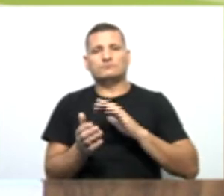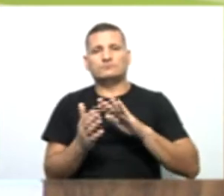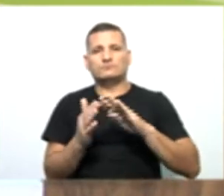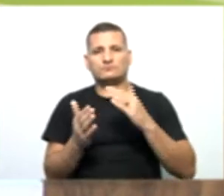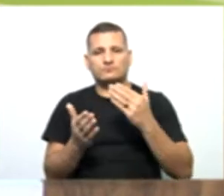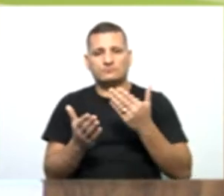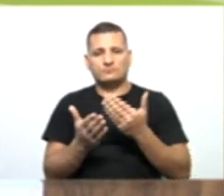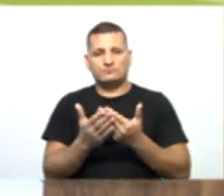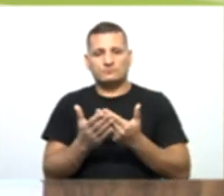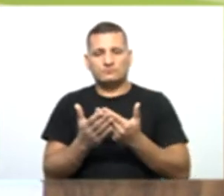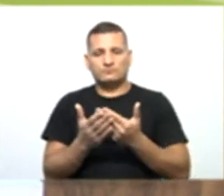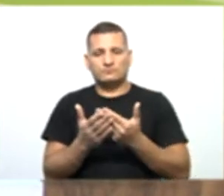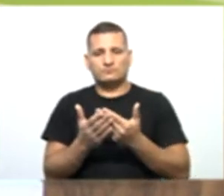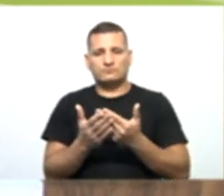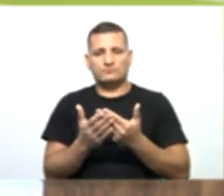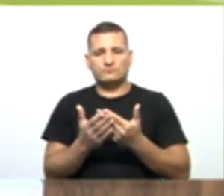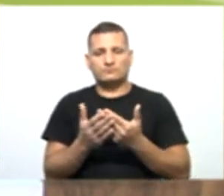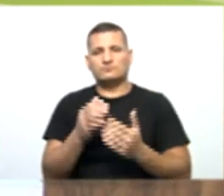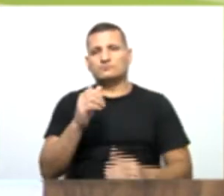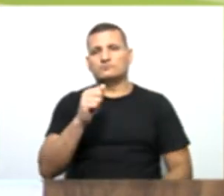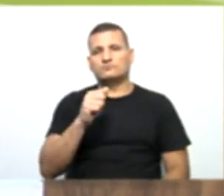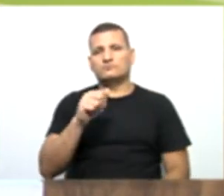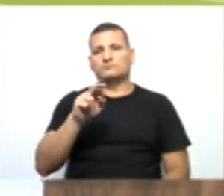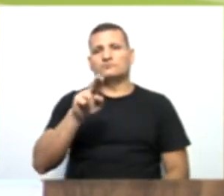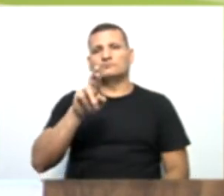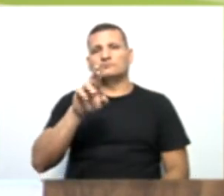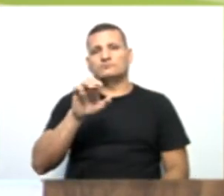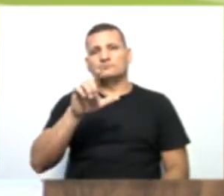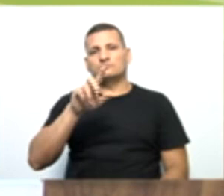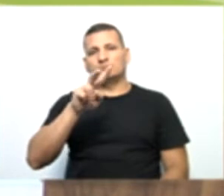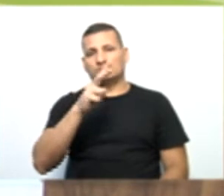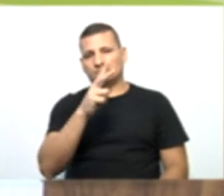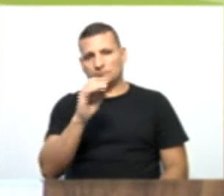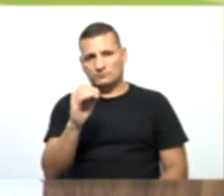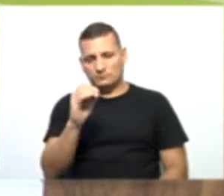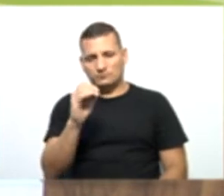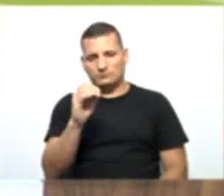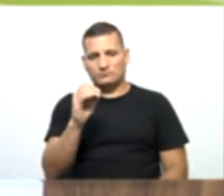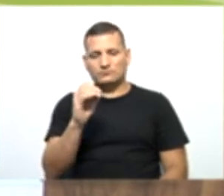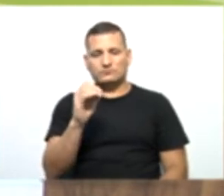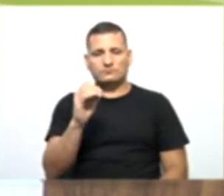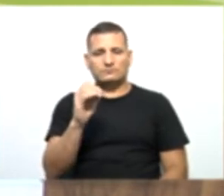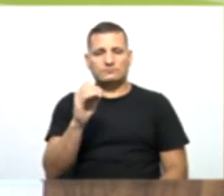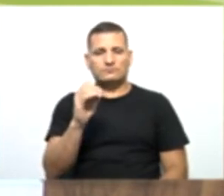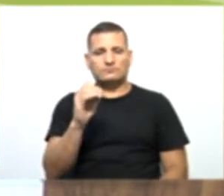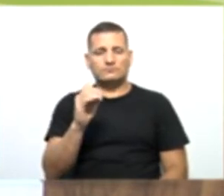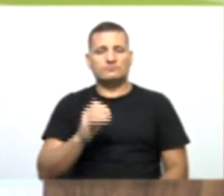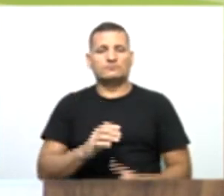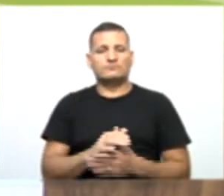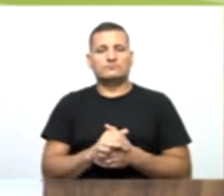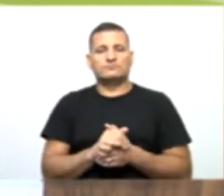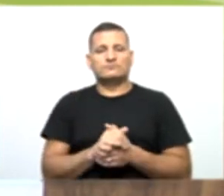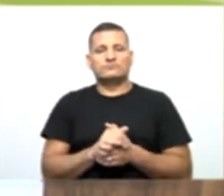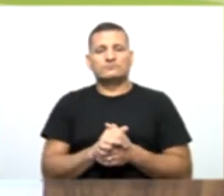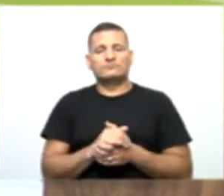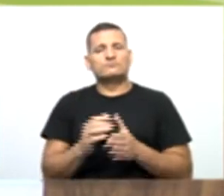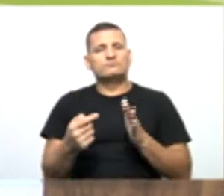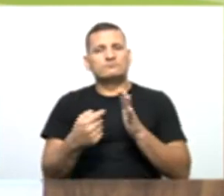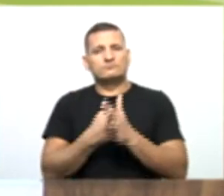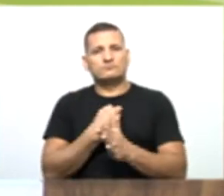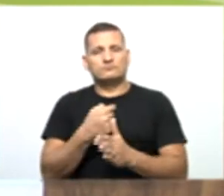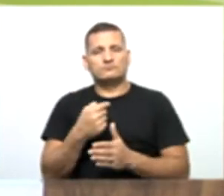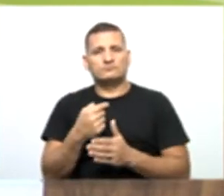lá da escola Aurélio Buarque, lá de Nova Brasilândia. E aí ela traz essa pergunta